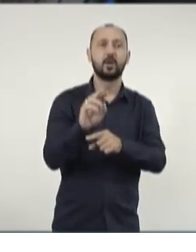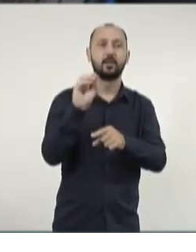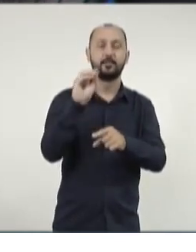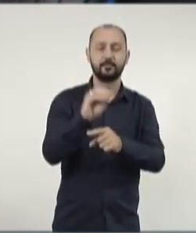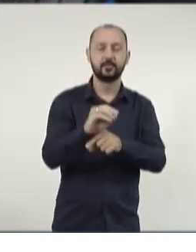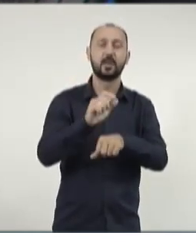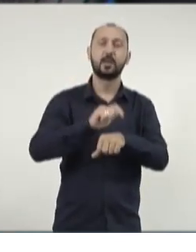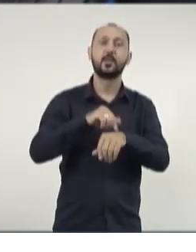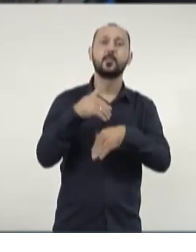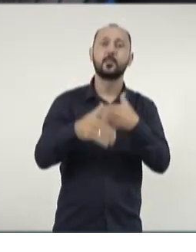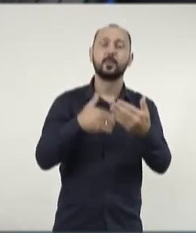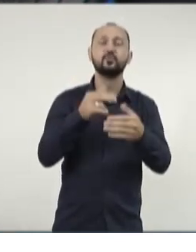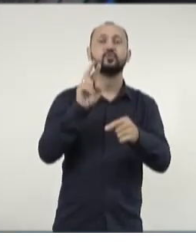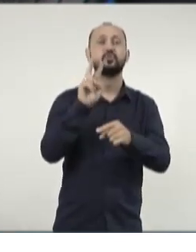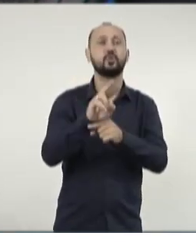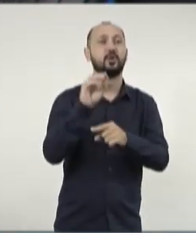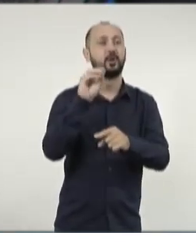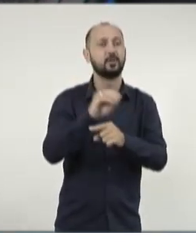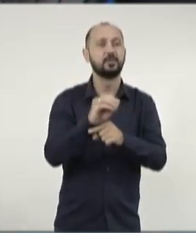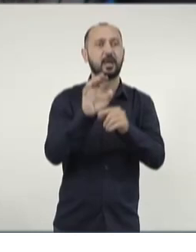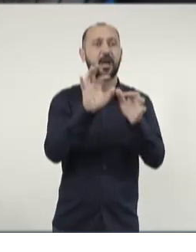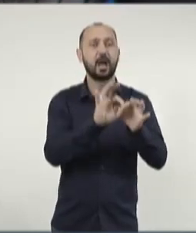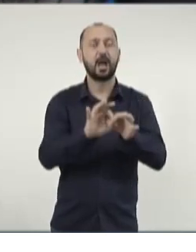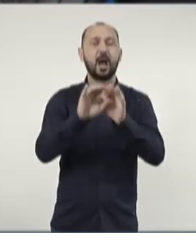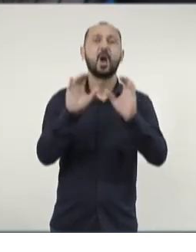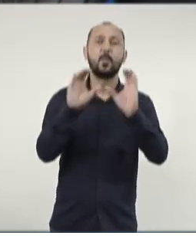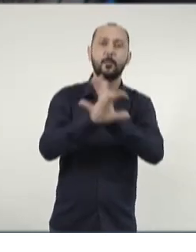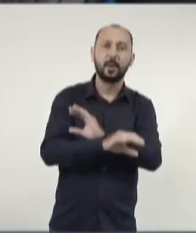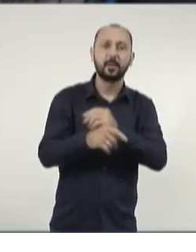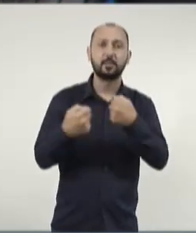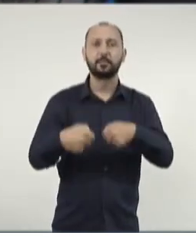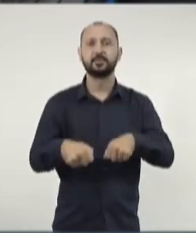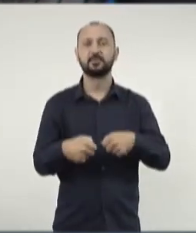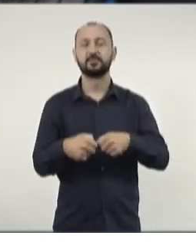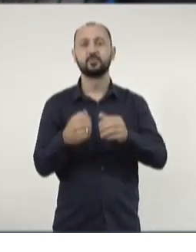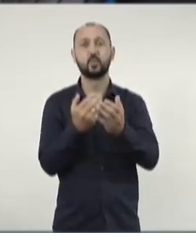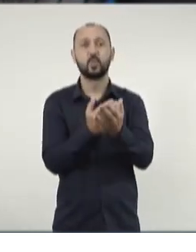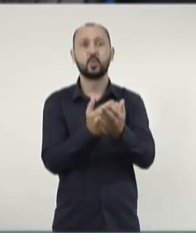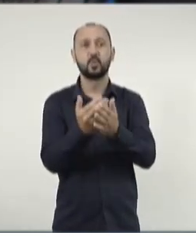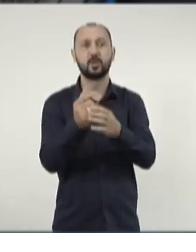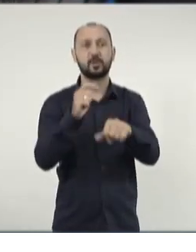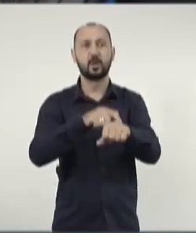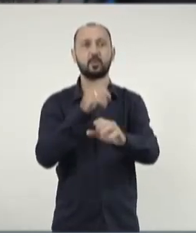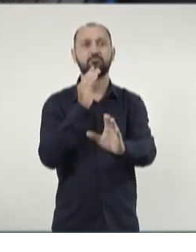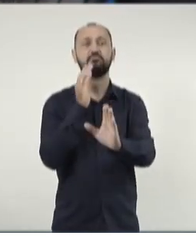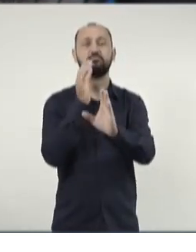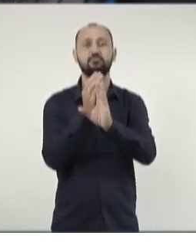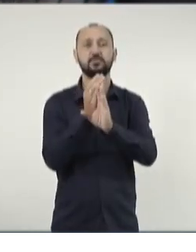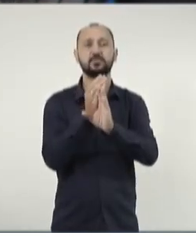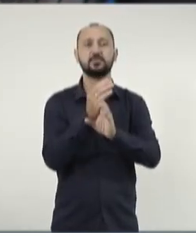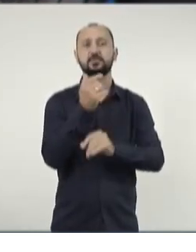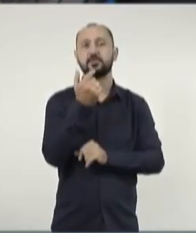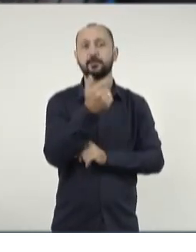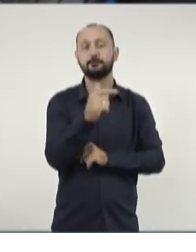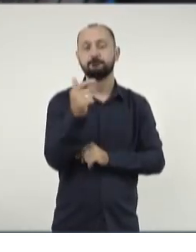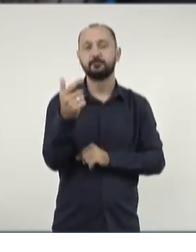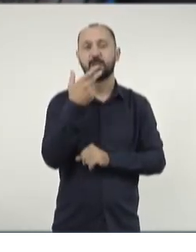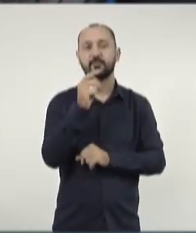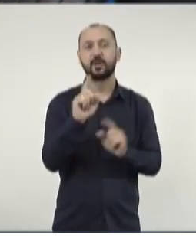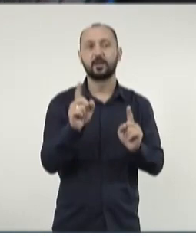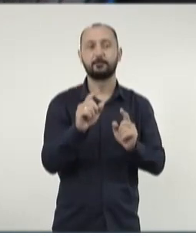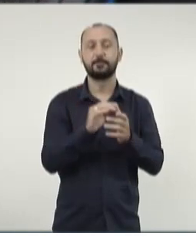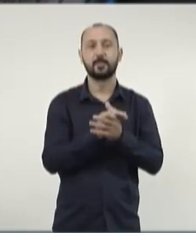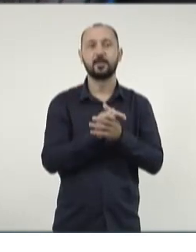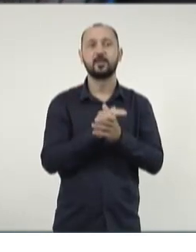em processo de cuidados integrais, deveria estar desde o diagnóstico. Que a gente não tenha que mais falar isso.